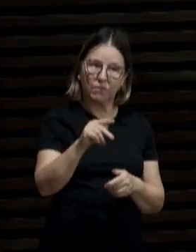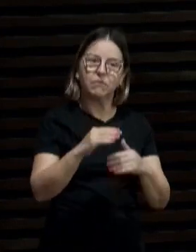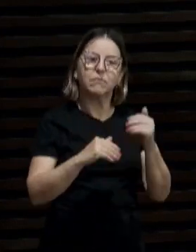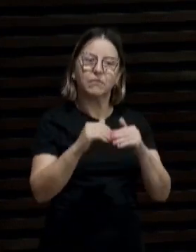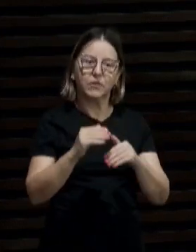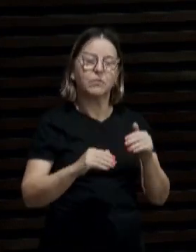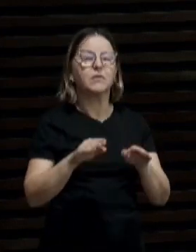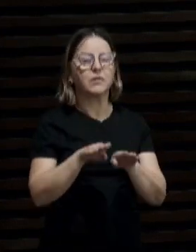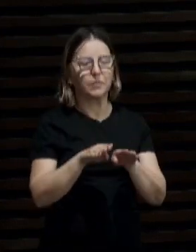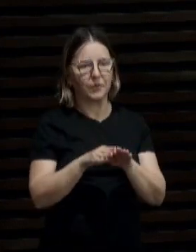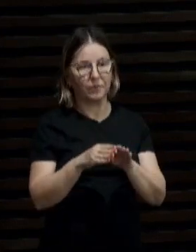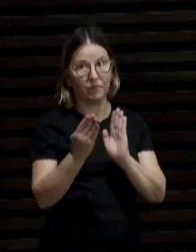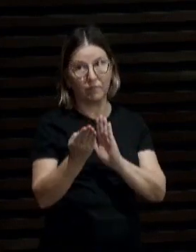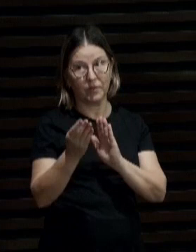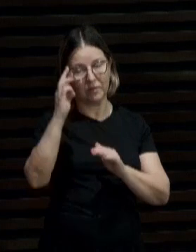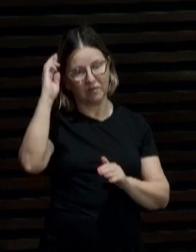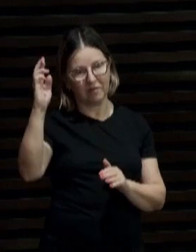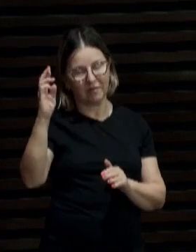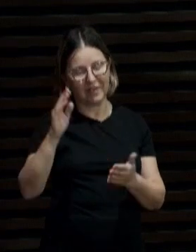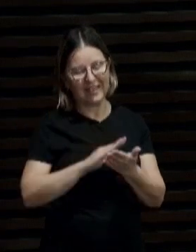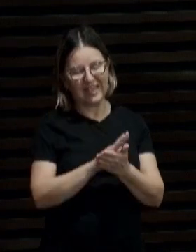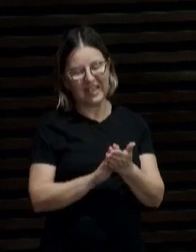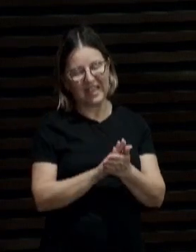Diante do Senhor, nada está encoberto.